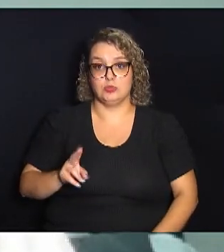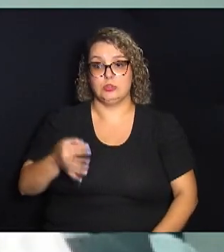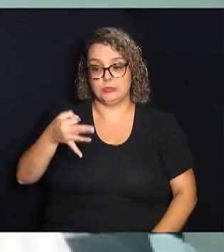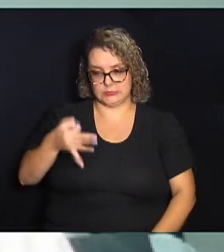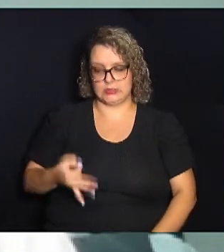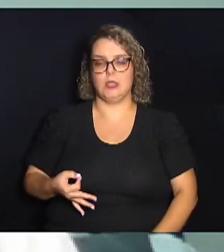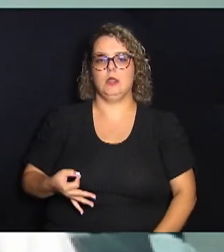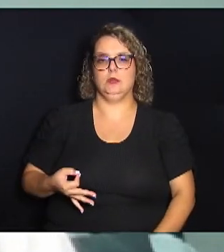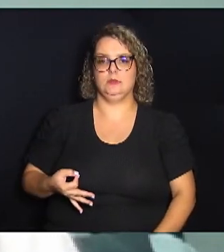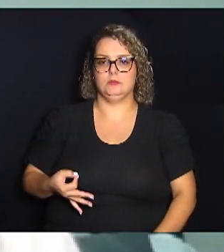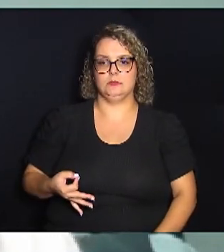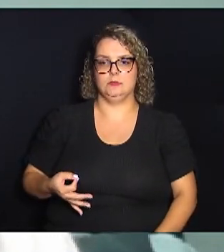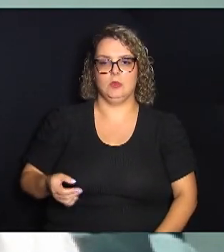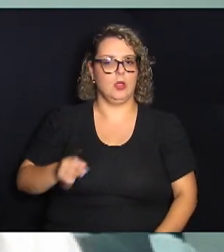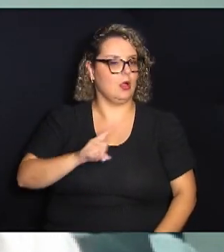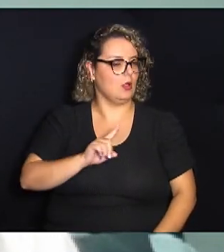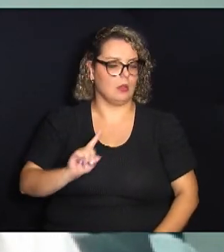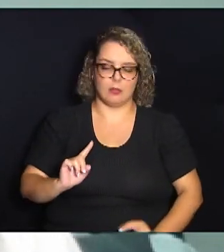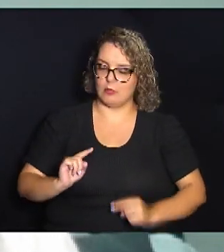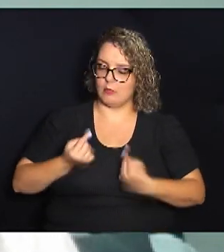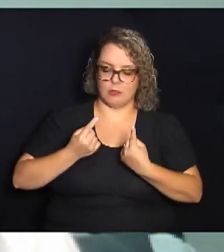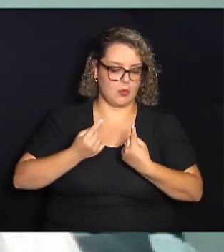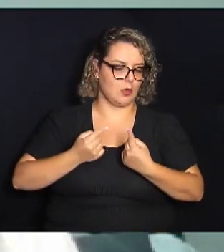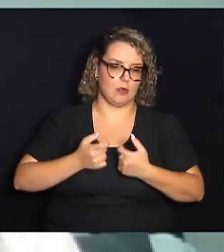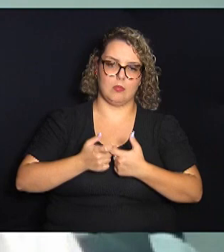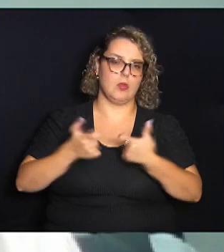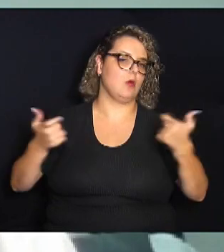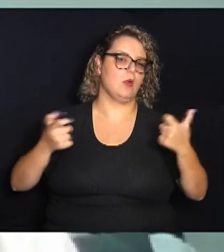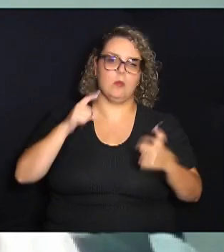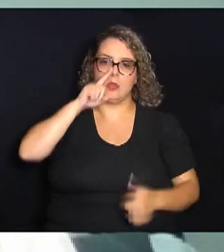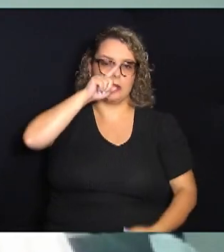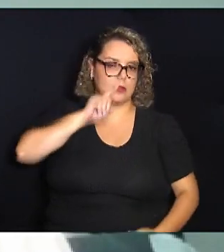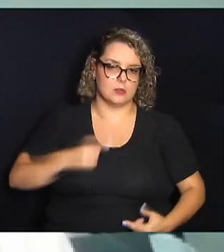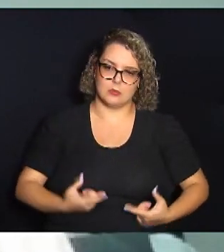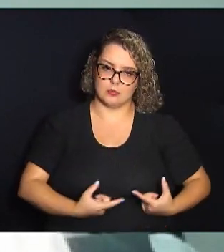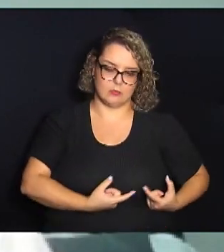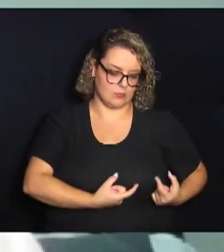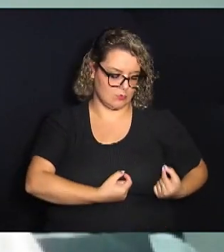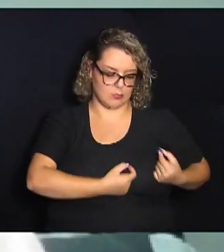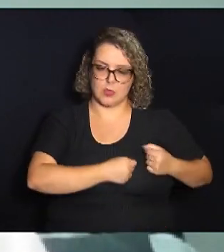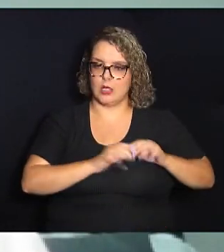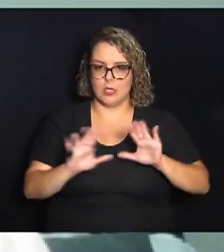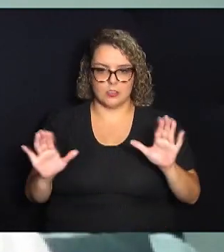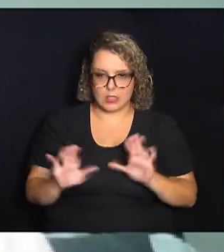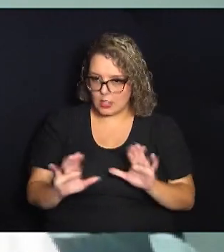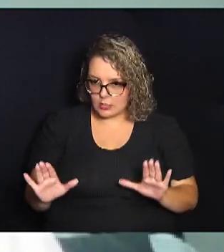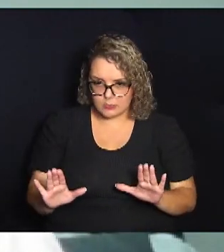adequadas, não provocam e nem aumentam o risco de câncer de mama, ponto.